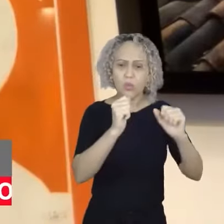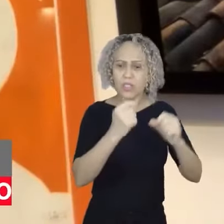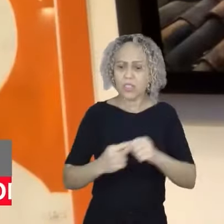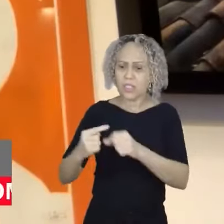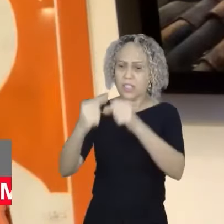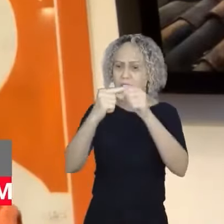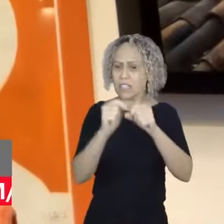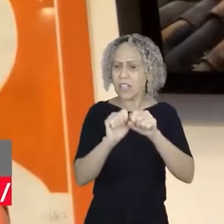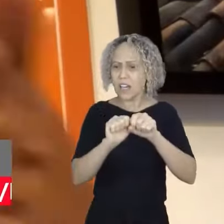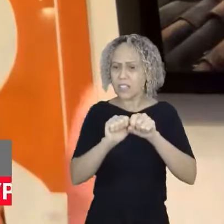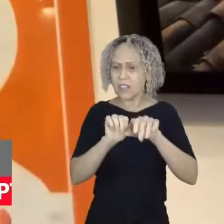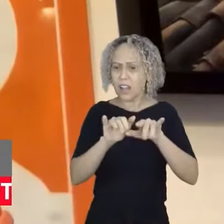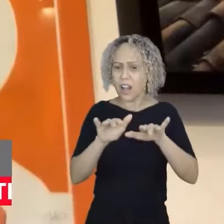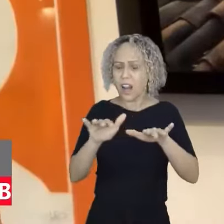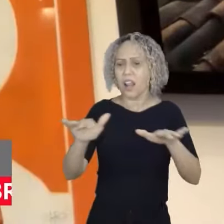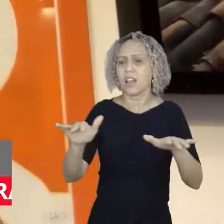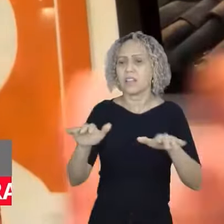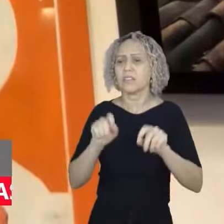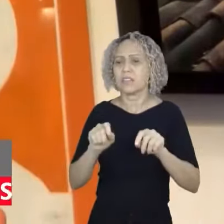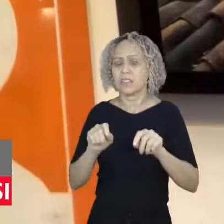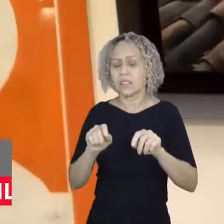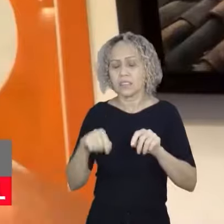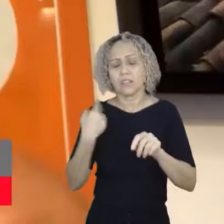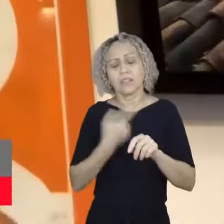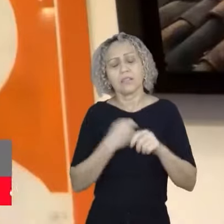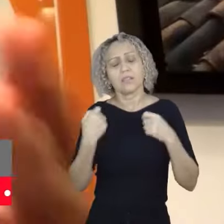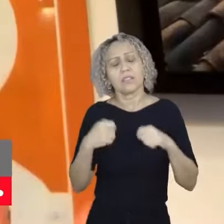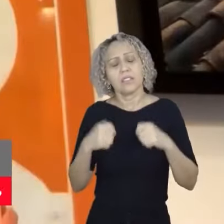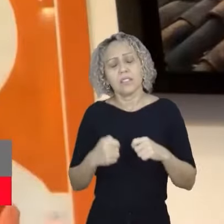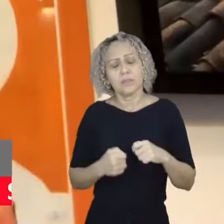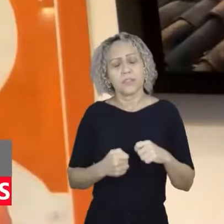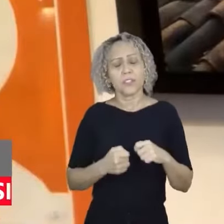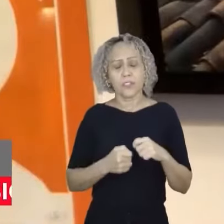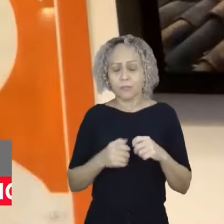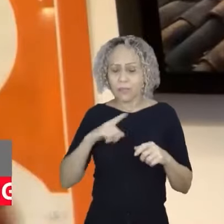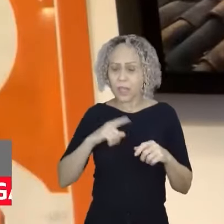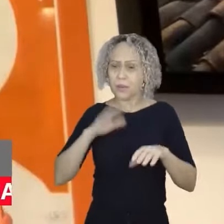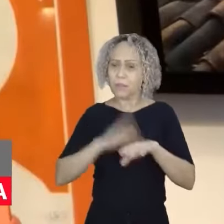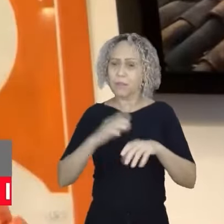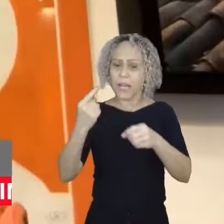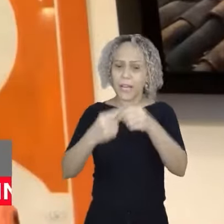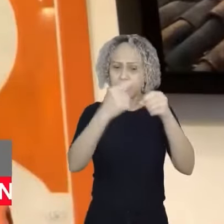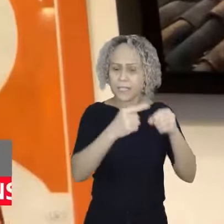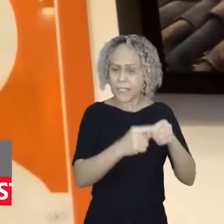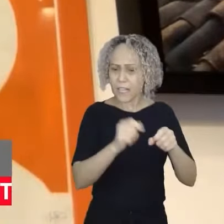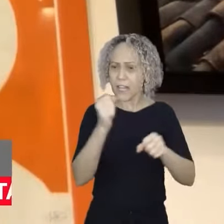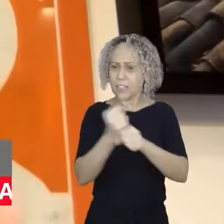governos do PT sobre a necessidade da gente construir mais cidades, pensar em infraestrutura urbana, pensar a